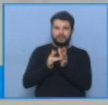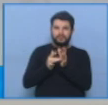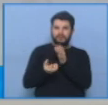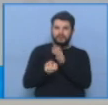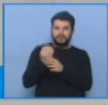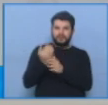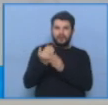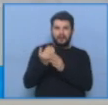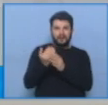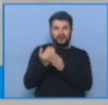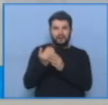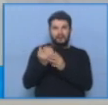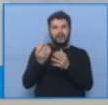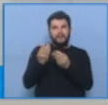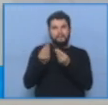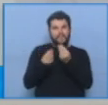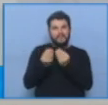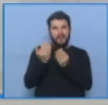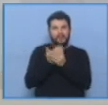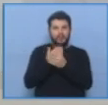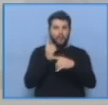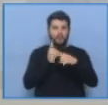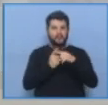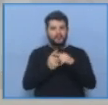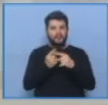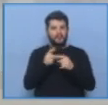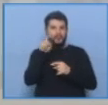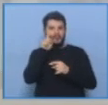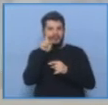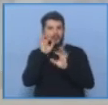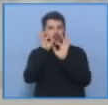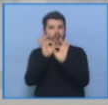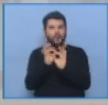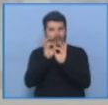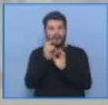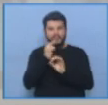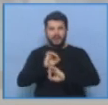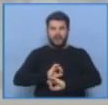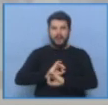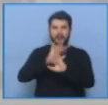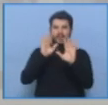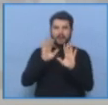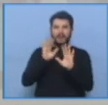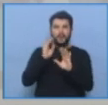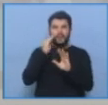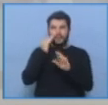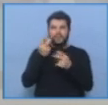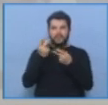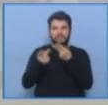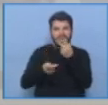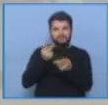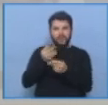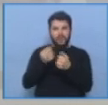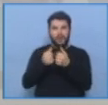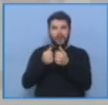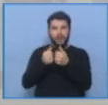gerar processos que fossem processos positivos de proteção e cuidado. Perceber como é que, também avaliando tudo aquilo que já